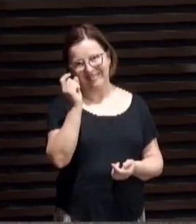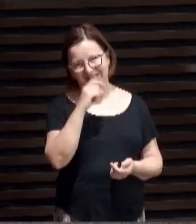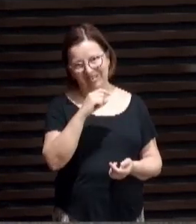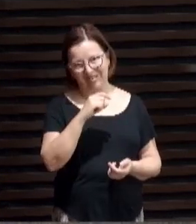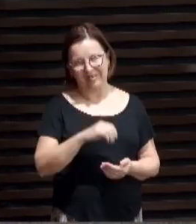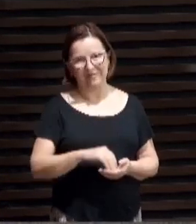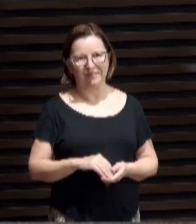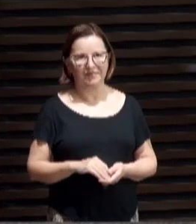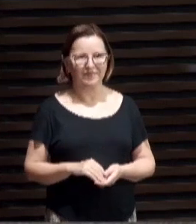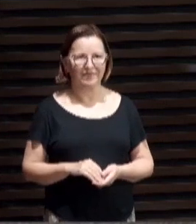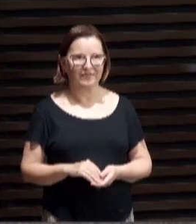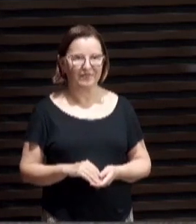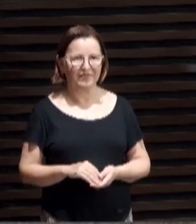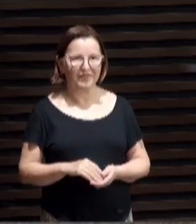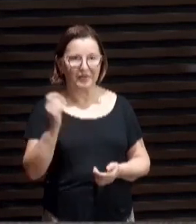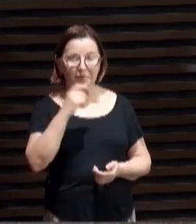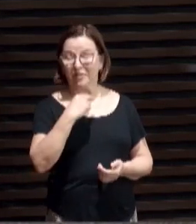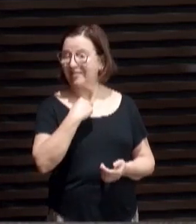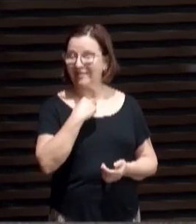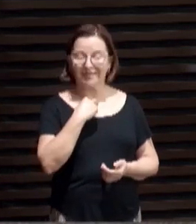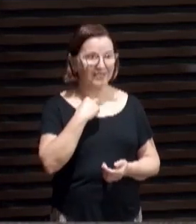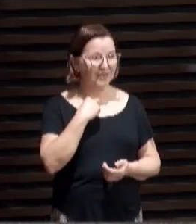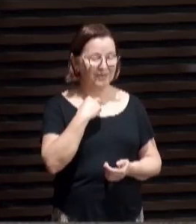E a mentira não pode